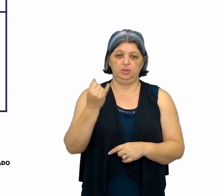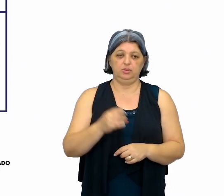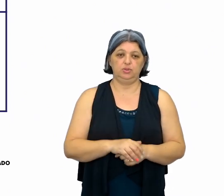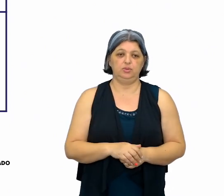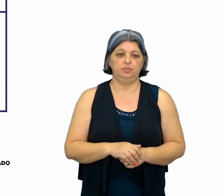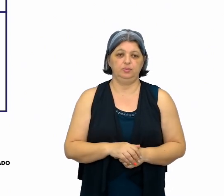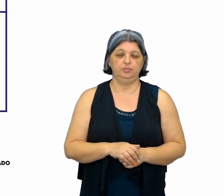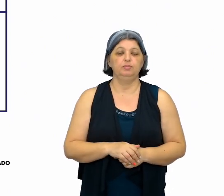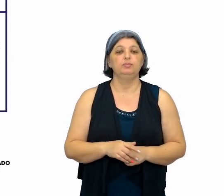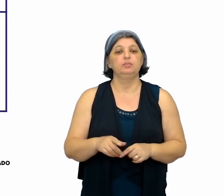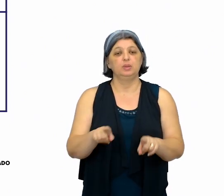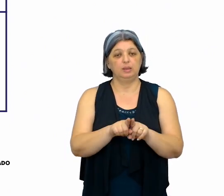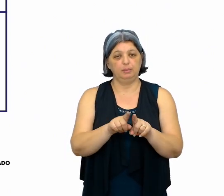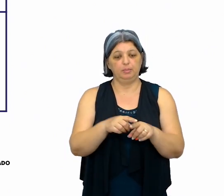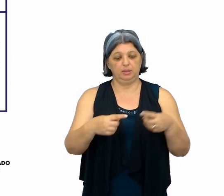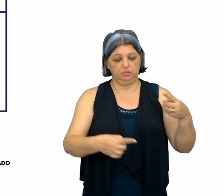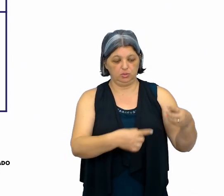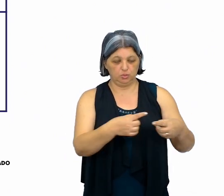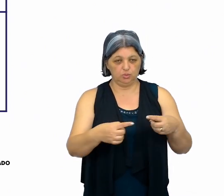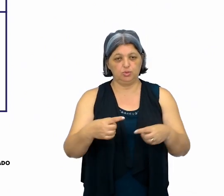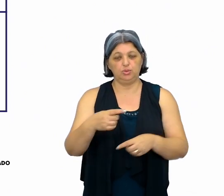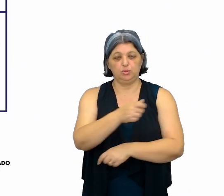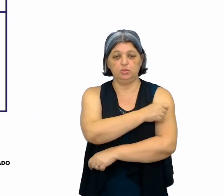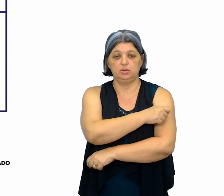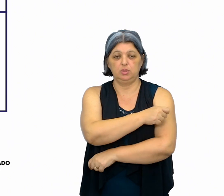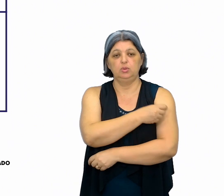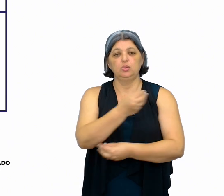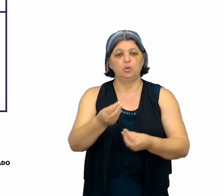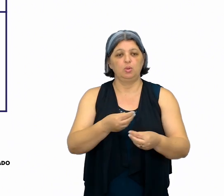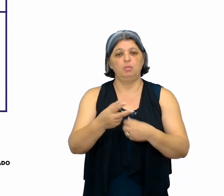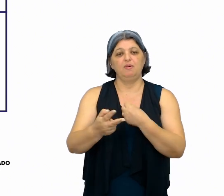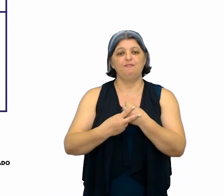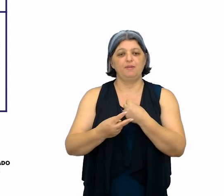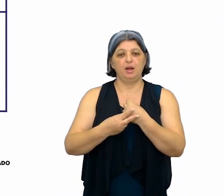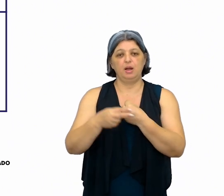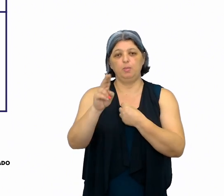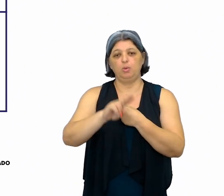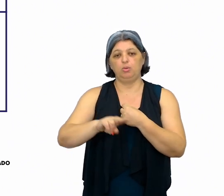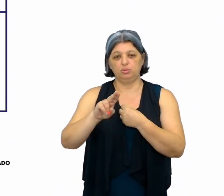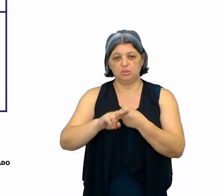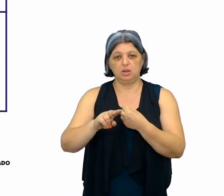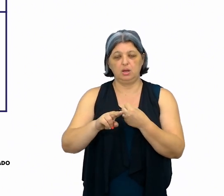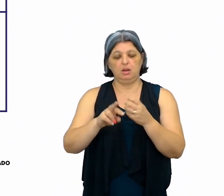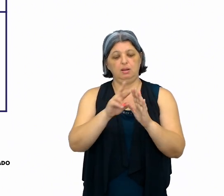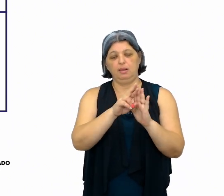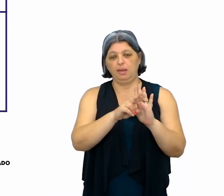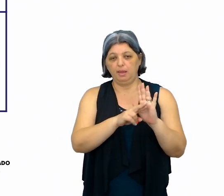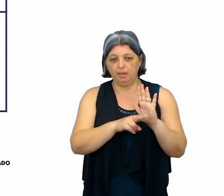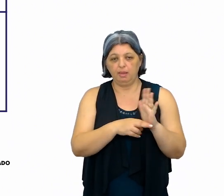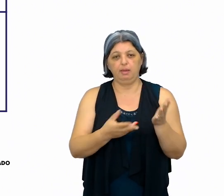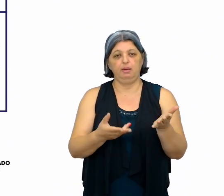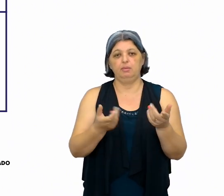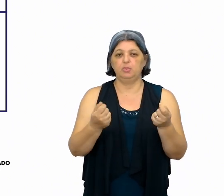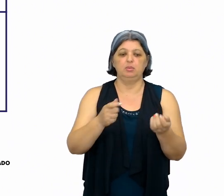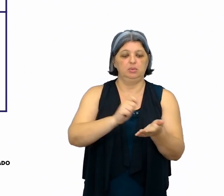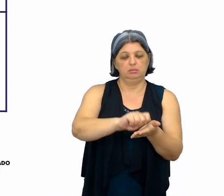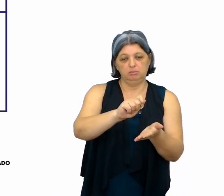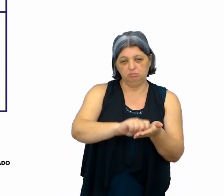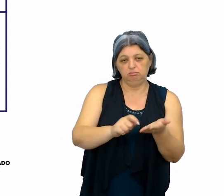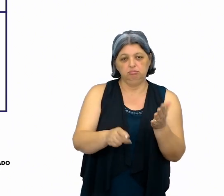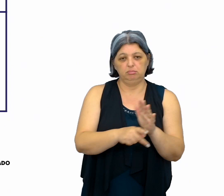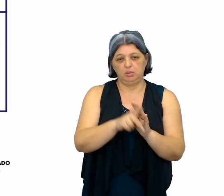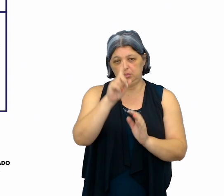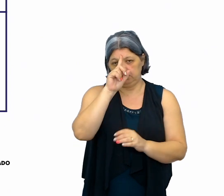professores, discutir com os estudantes como estão os verbos nessas instruções, seja no infinitivo, no